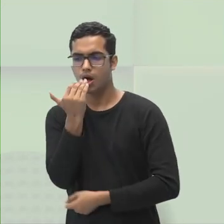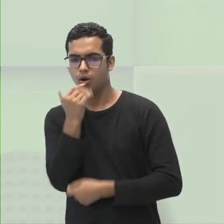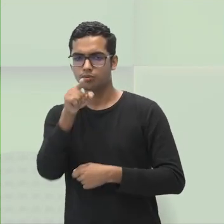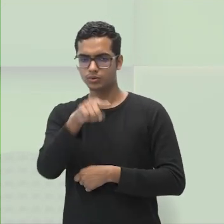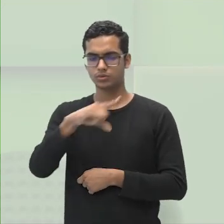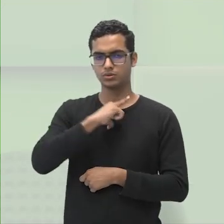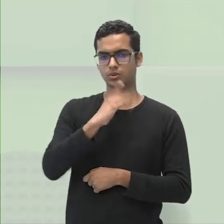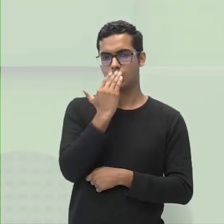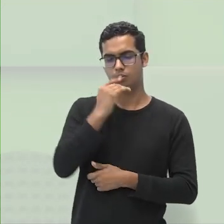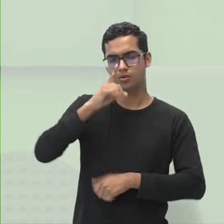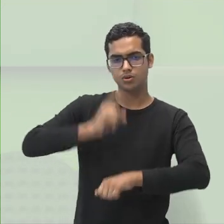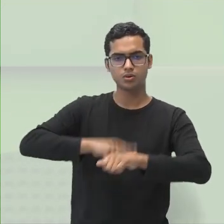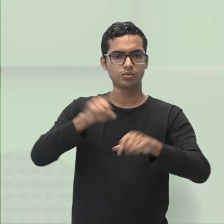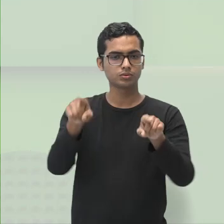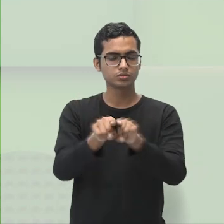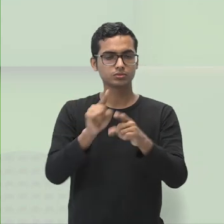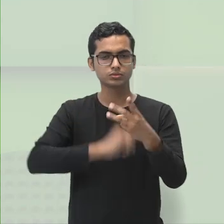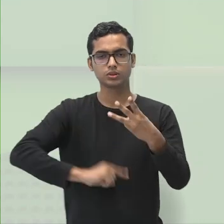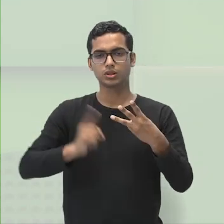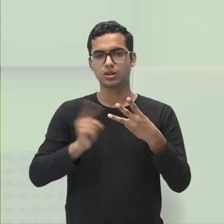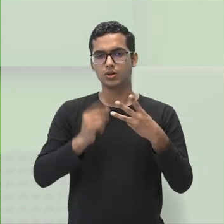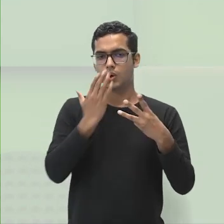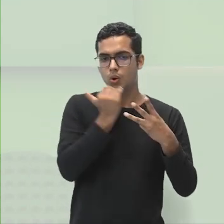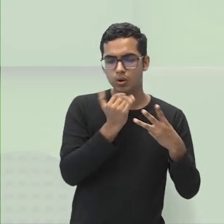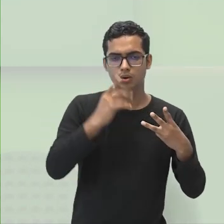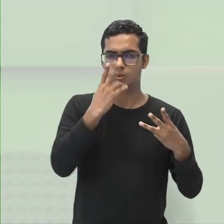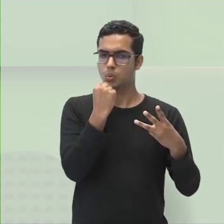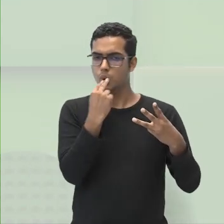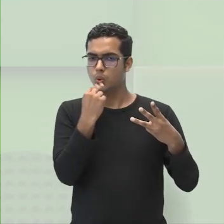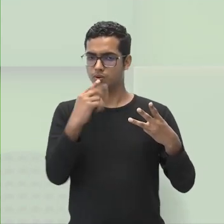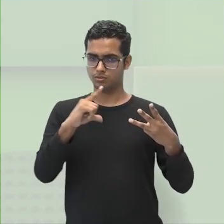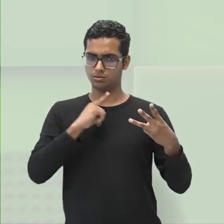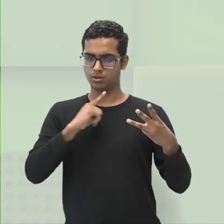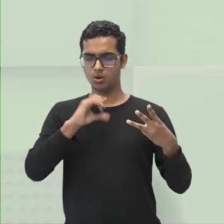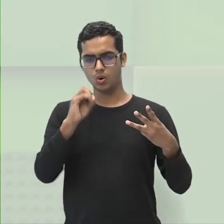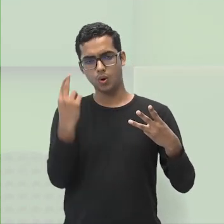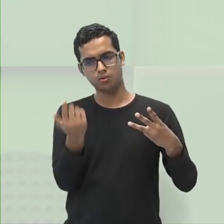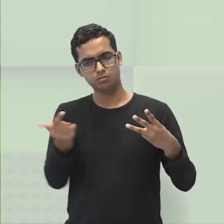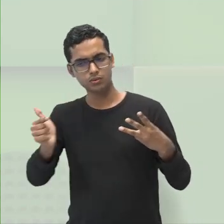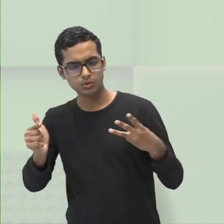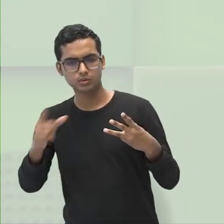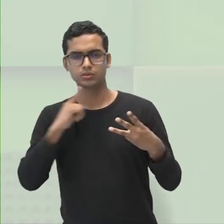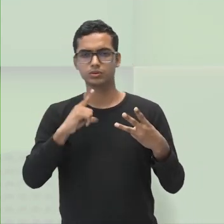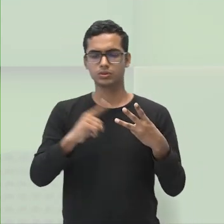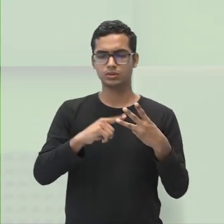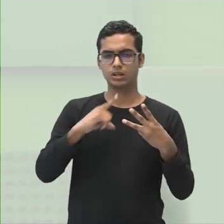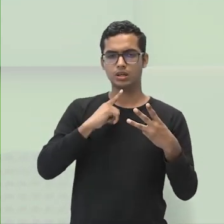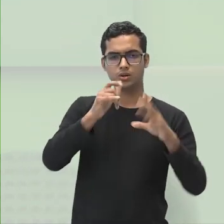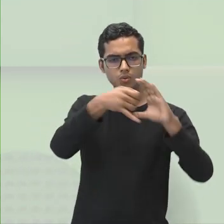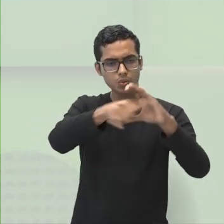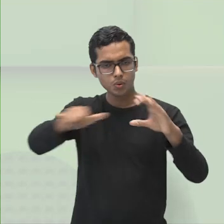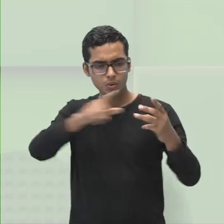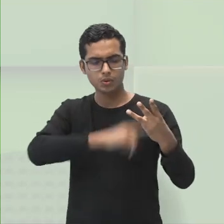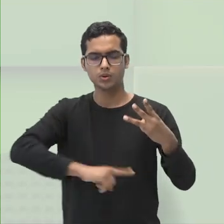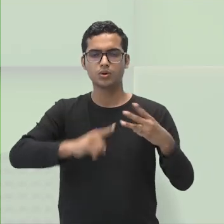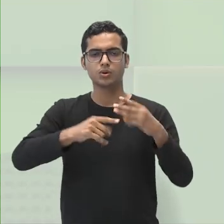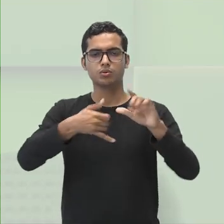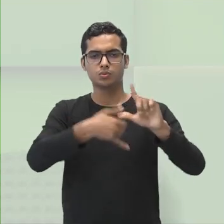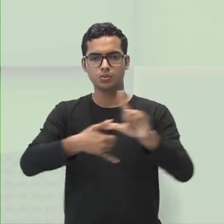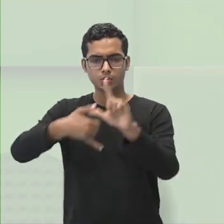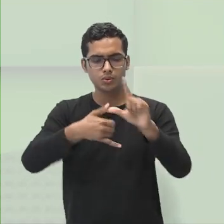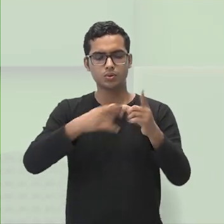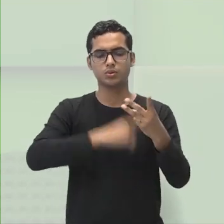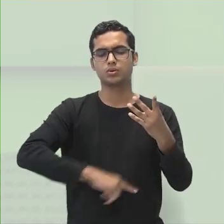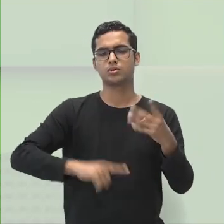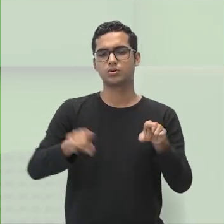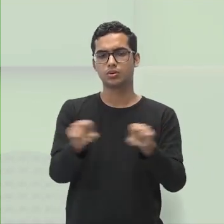você está ingerindo, se ele está sendo um alimento nutritivo que está lhe fornecendo carboidratos, lipídios